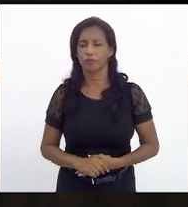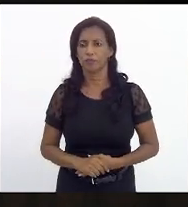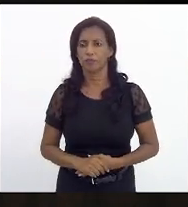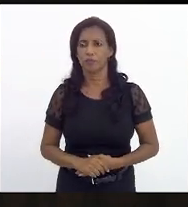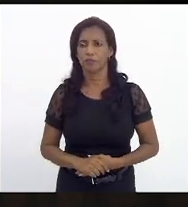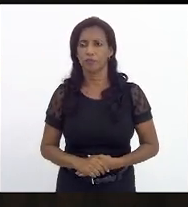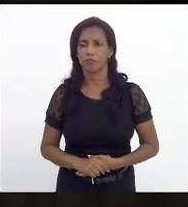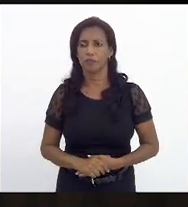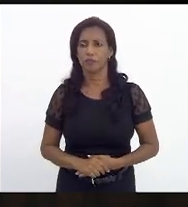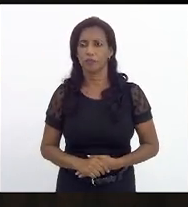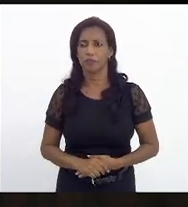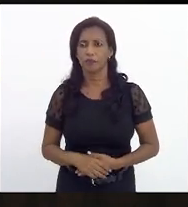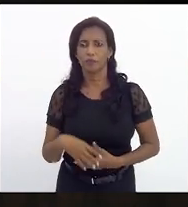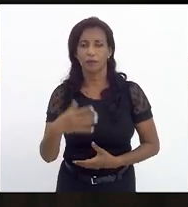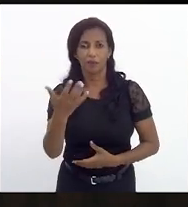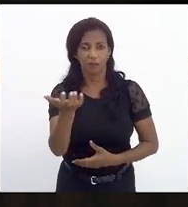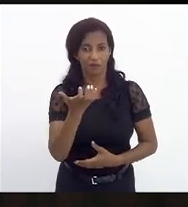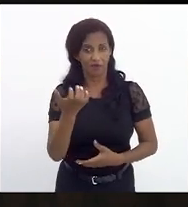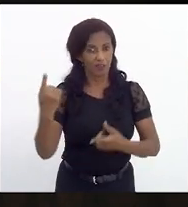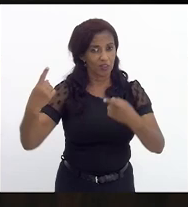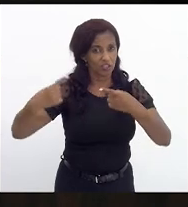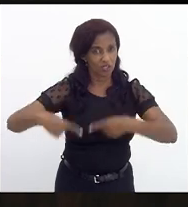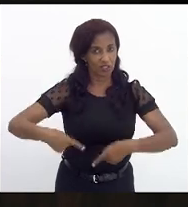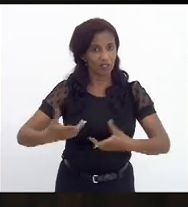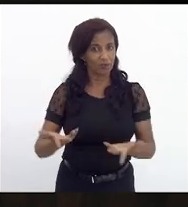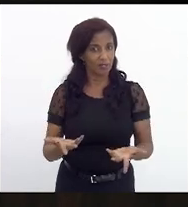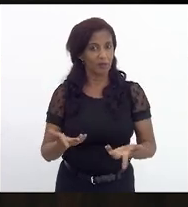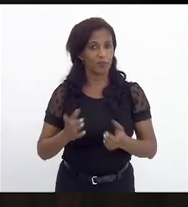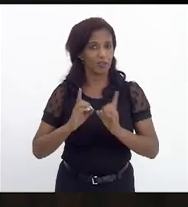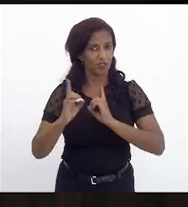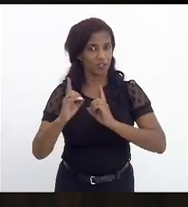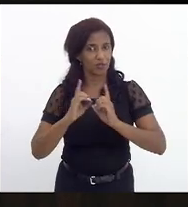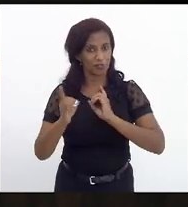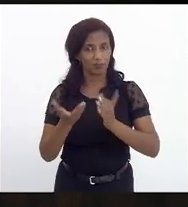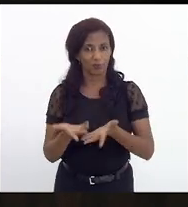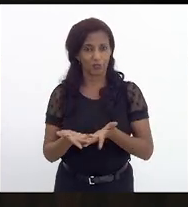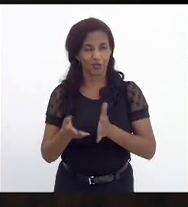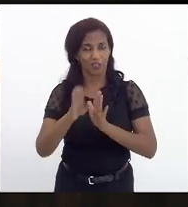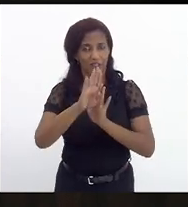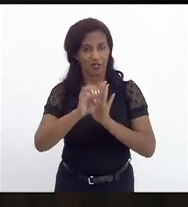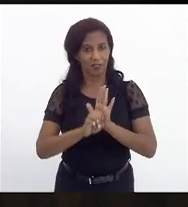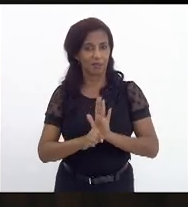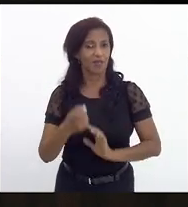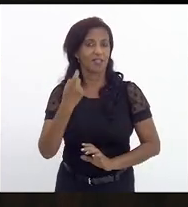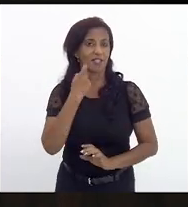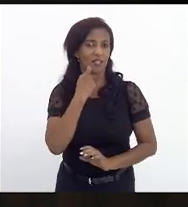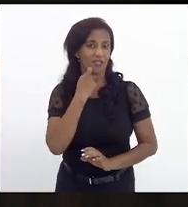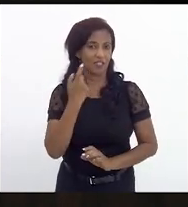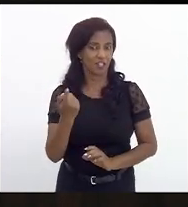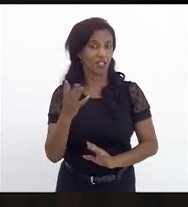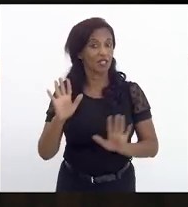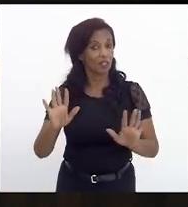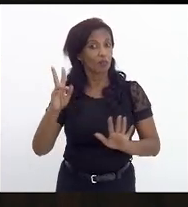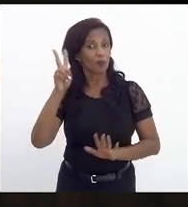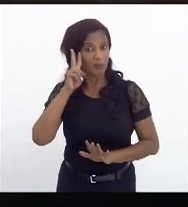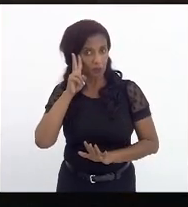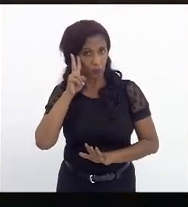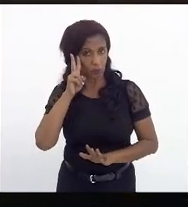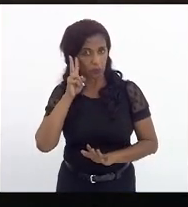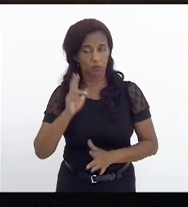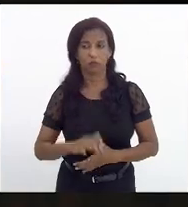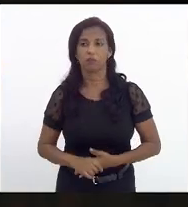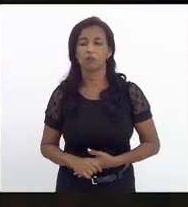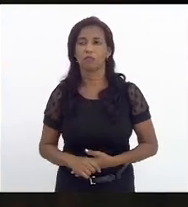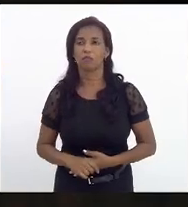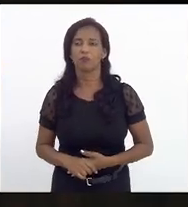eu queria fazer esse desafio para a gente já discutir as emendas na sexta, mas então fica para a segunda.